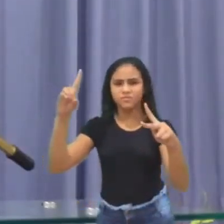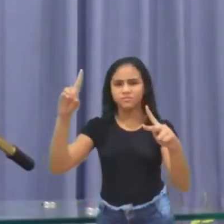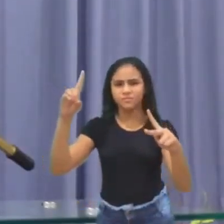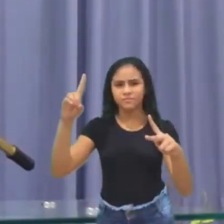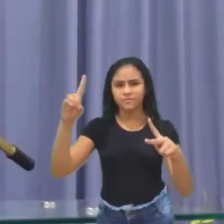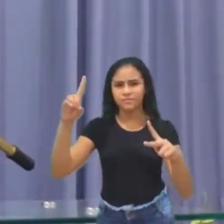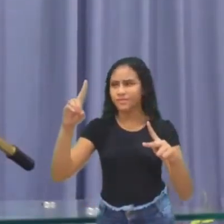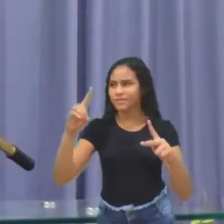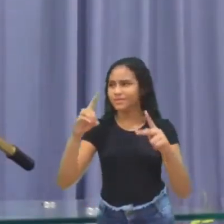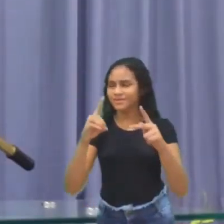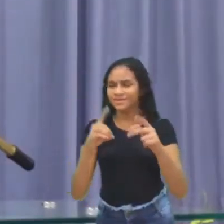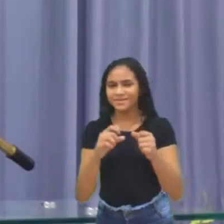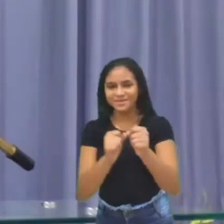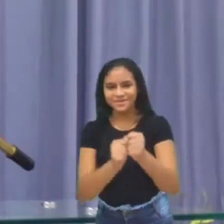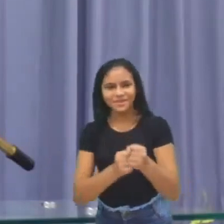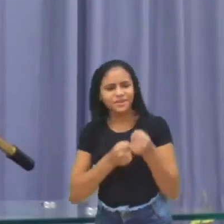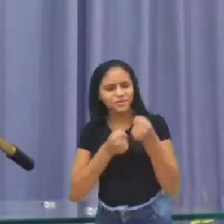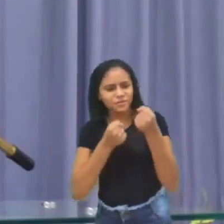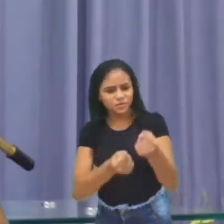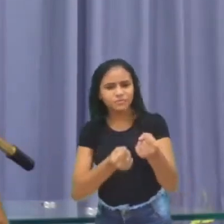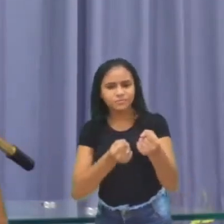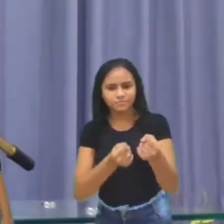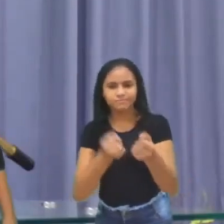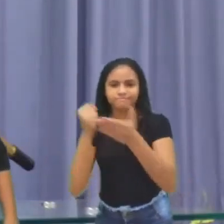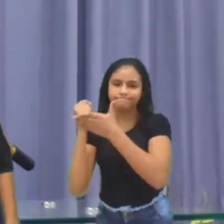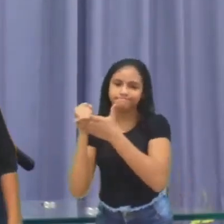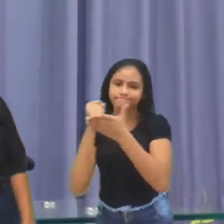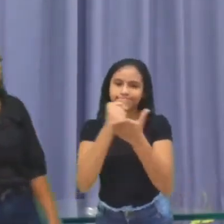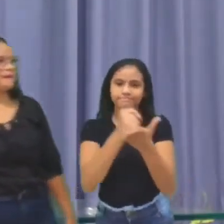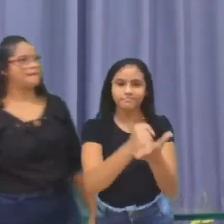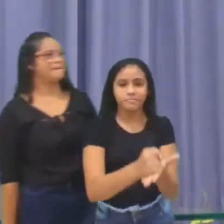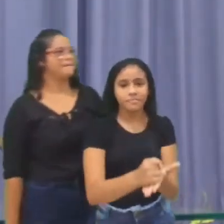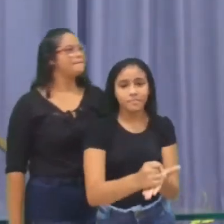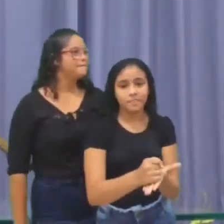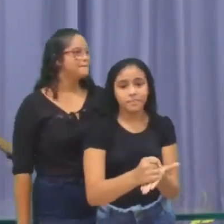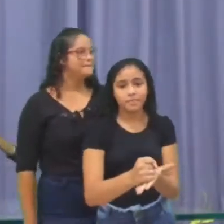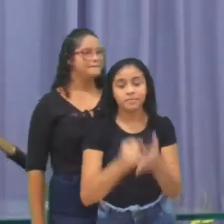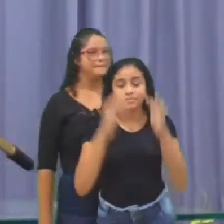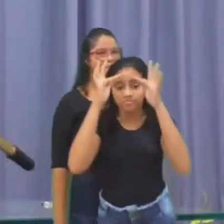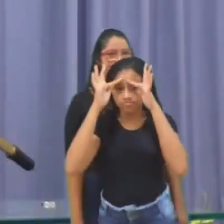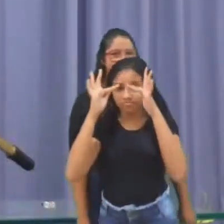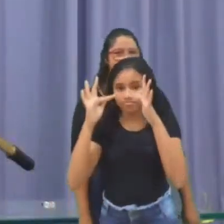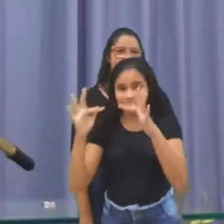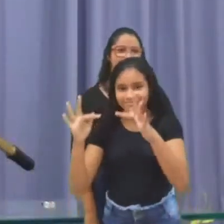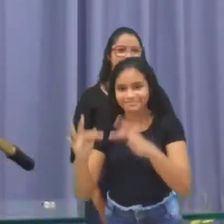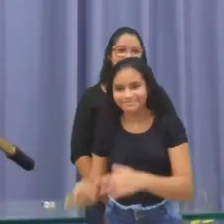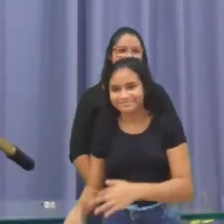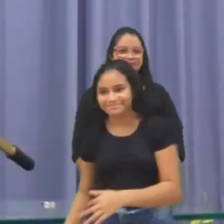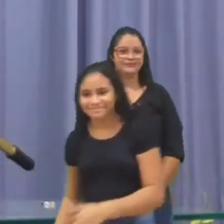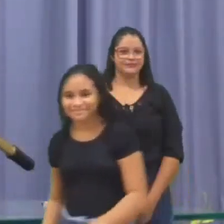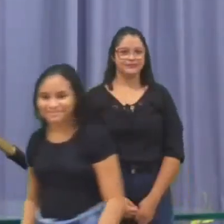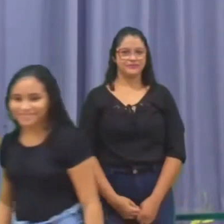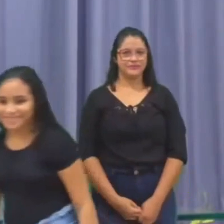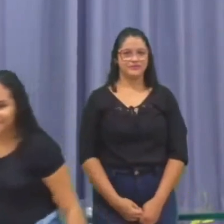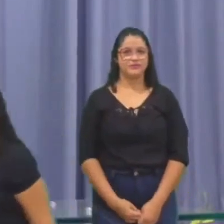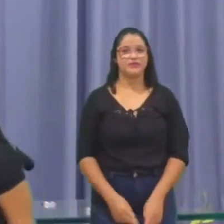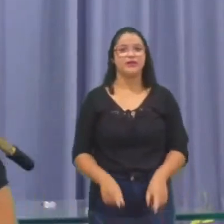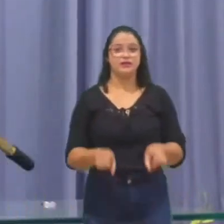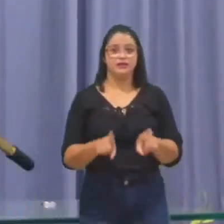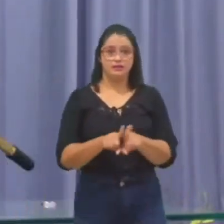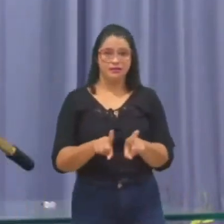te esforço e te sustento com a minha destra fiel. Isso é promessa?